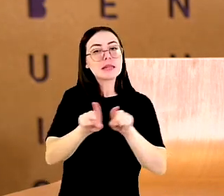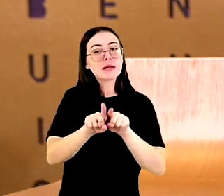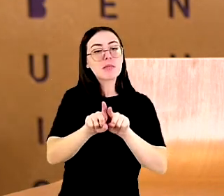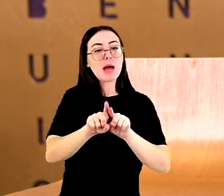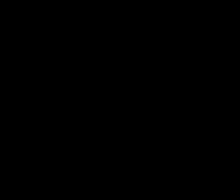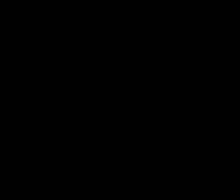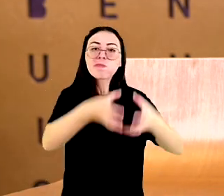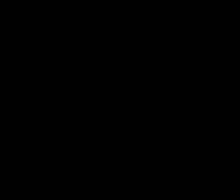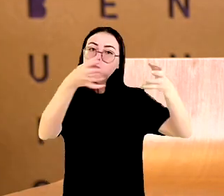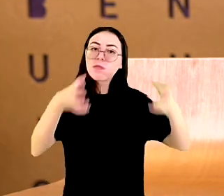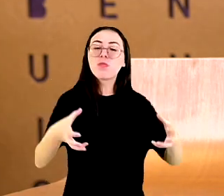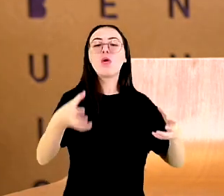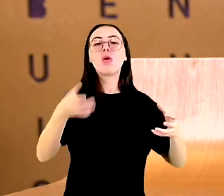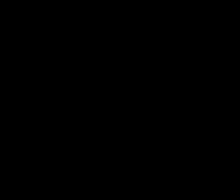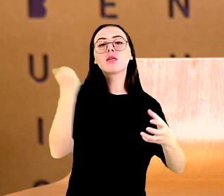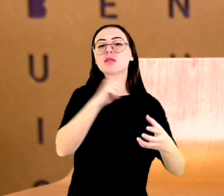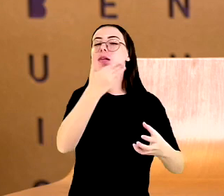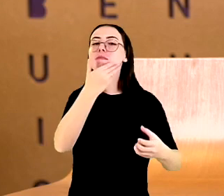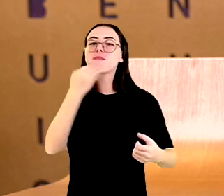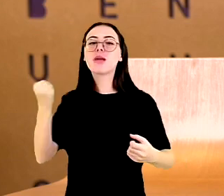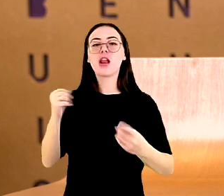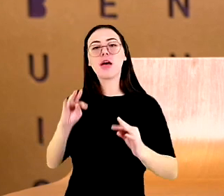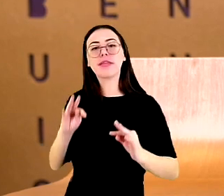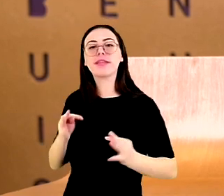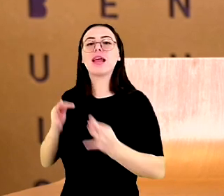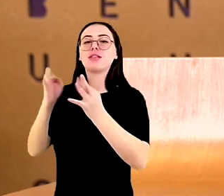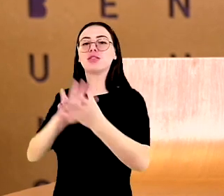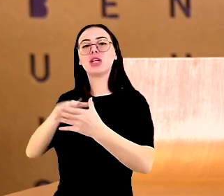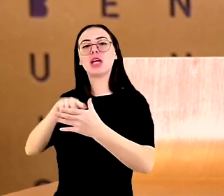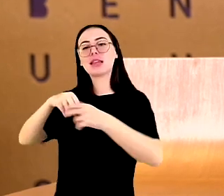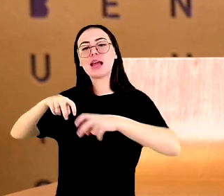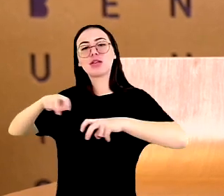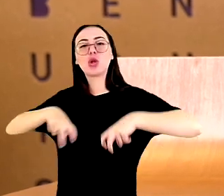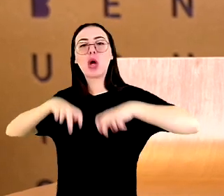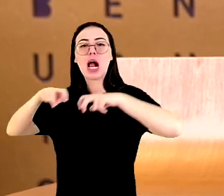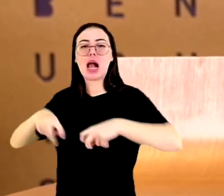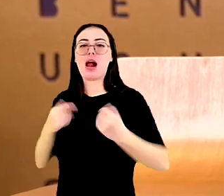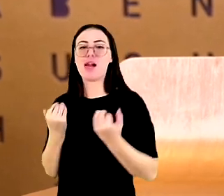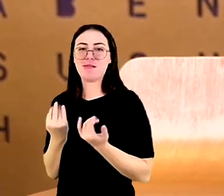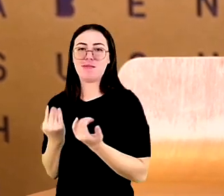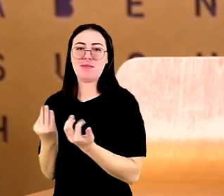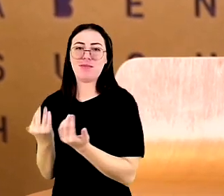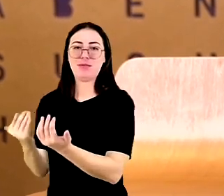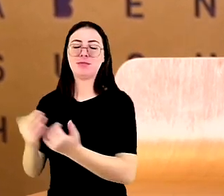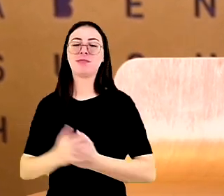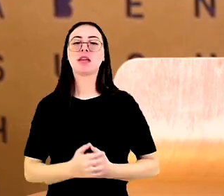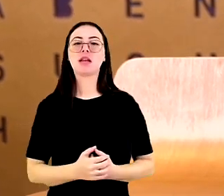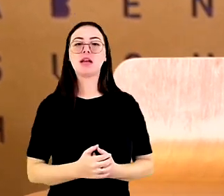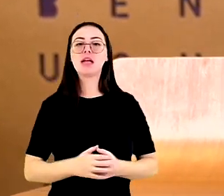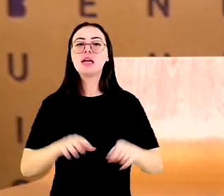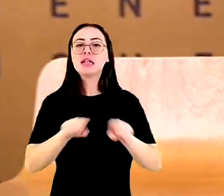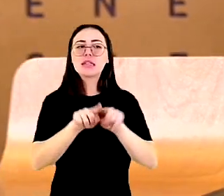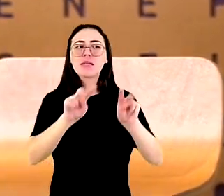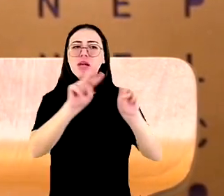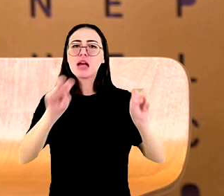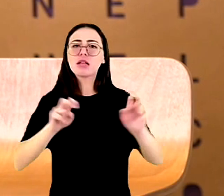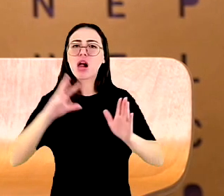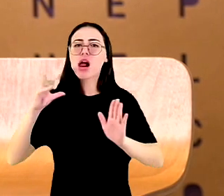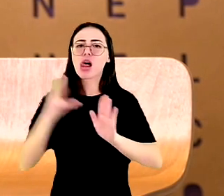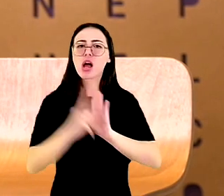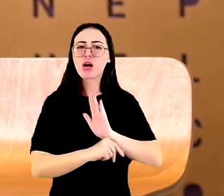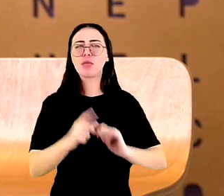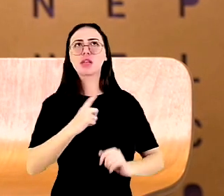a conectividade no campo, de forma geral. E também a questão do roubo, a gente teve um caso só de